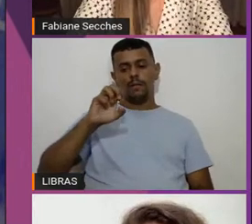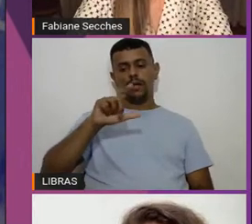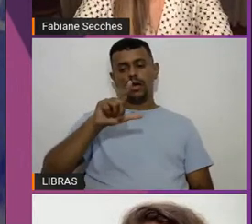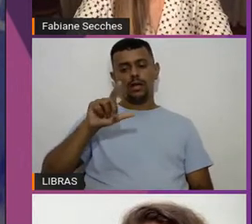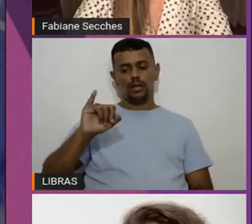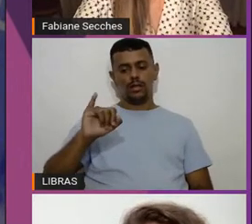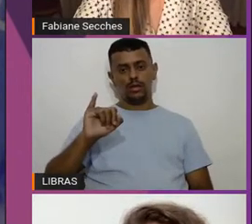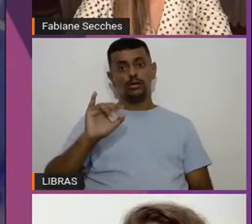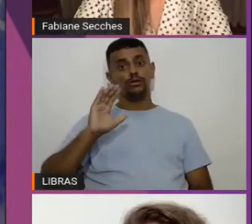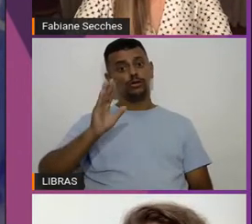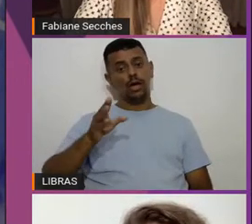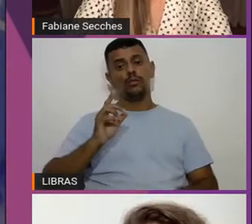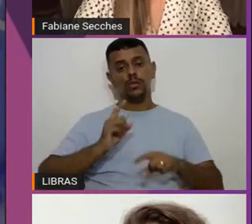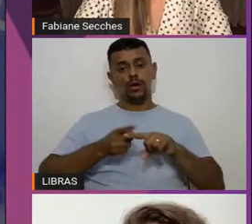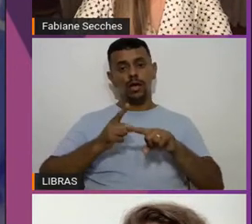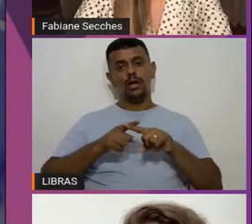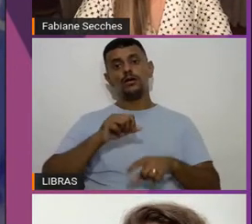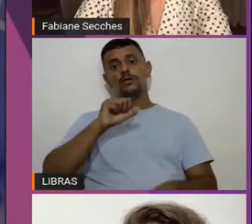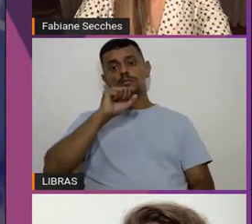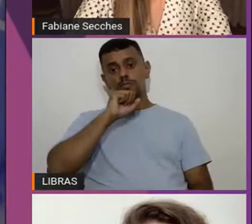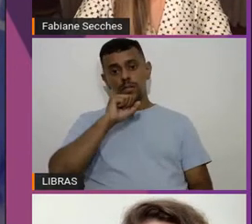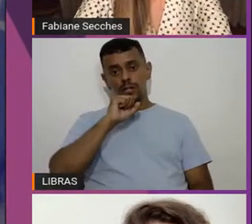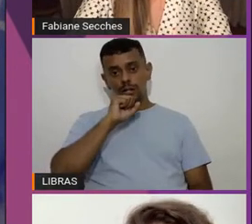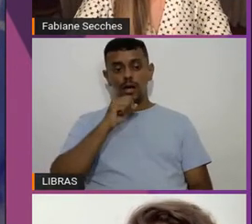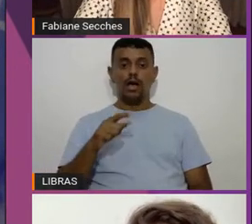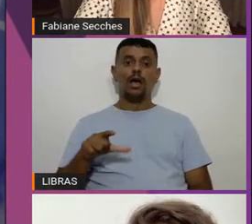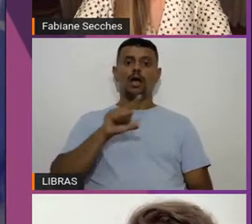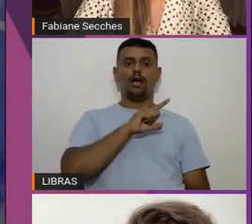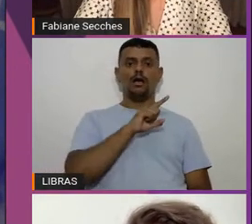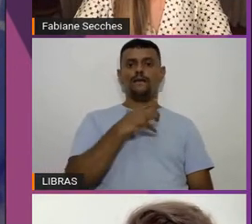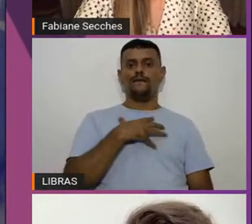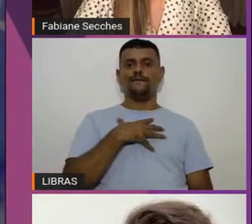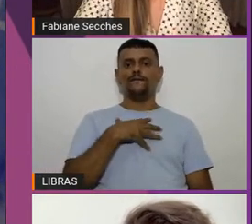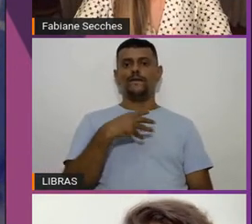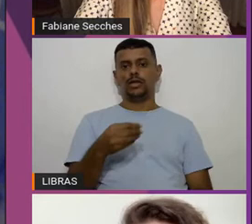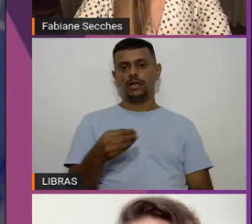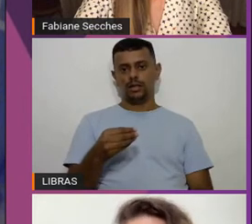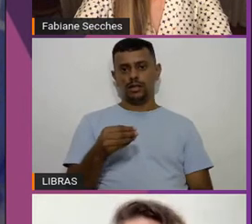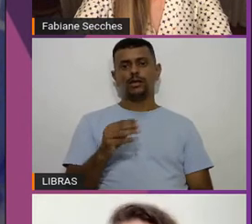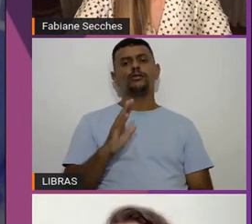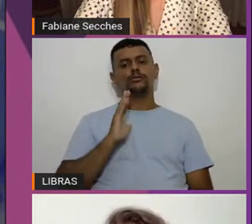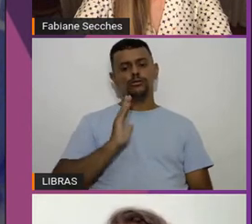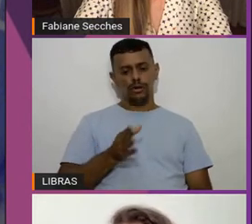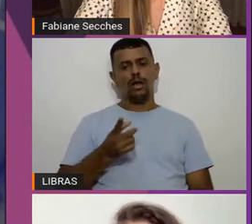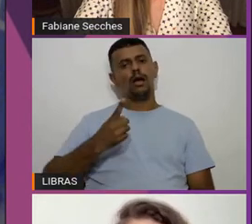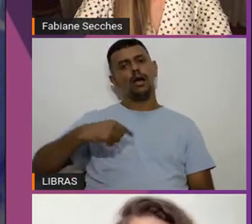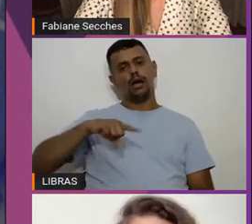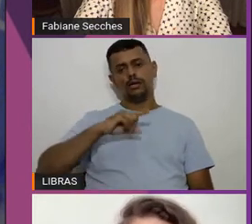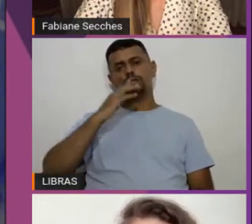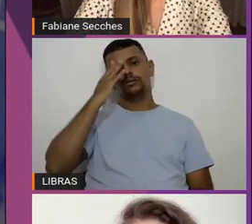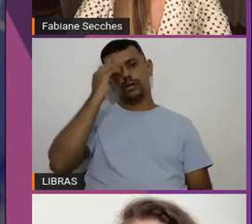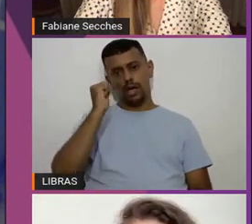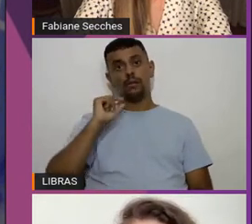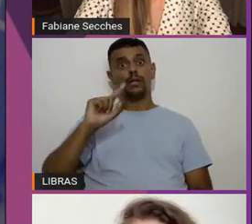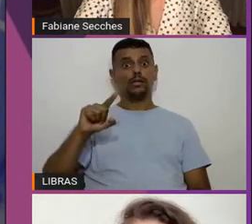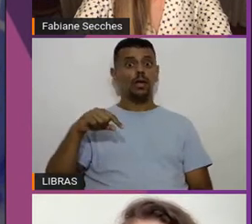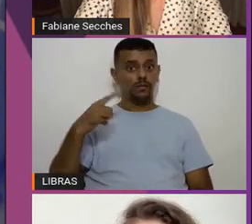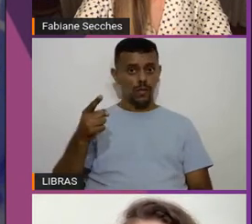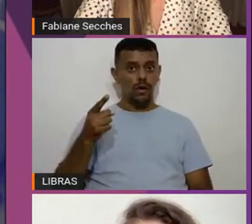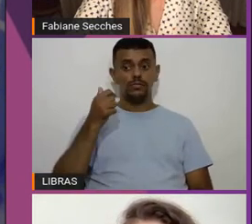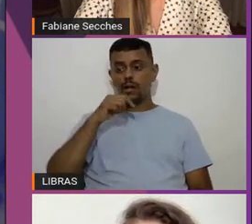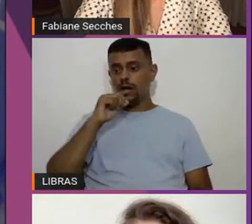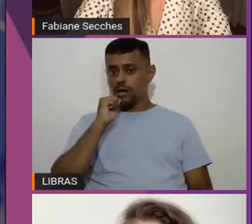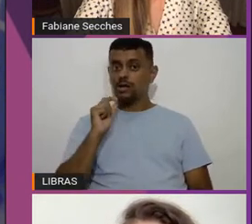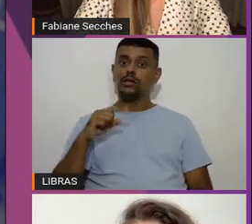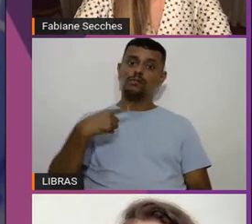mesmo e é para explicar filha e aí depois tem a parte da filha